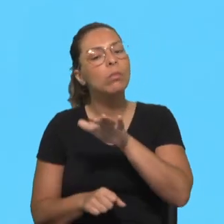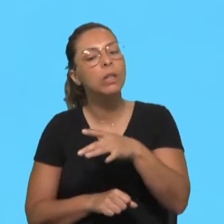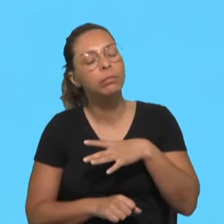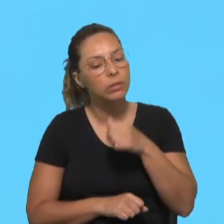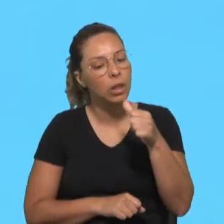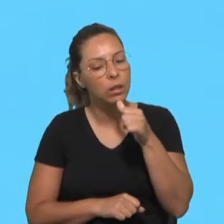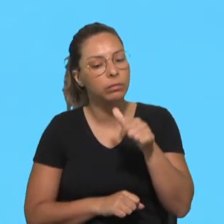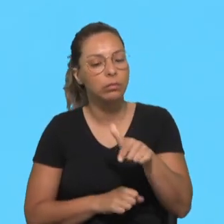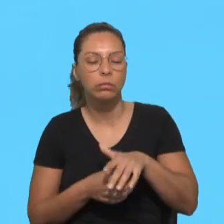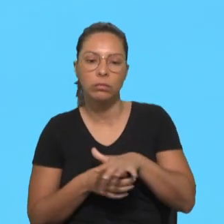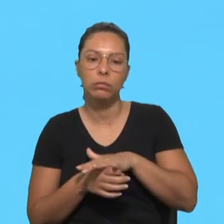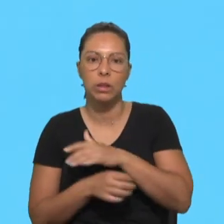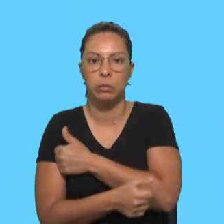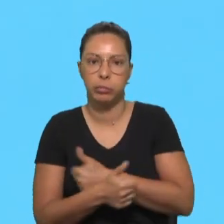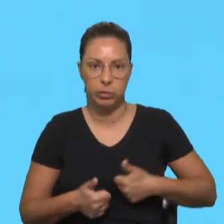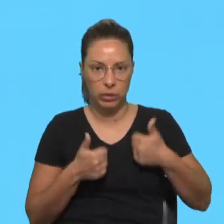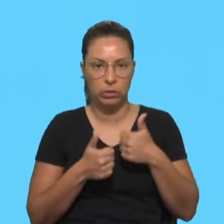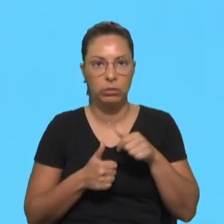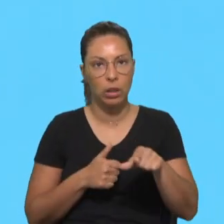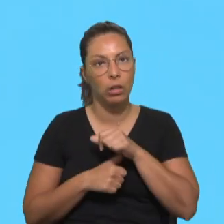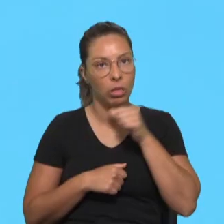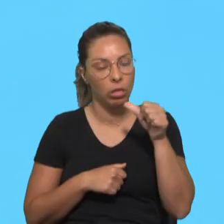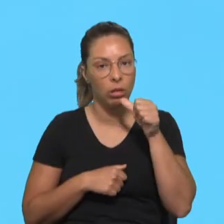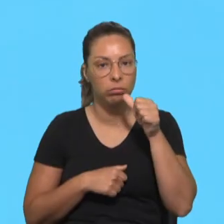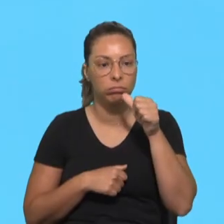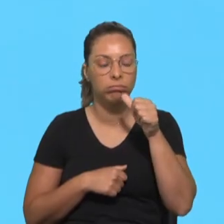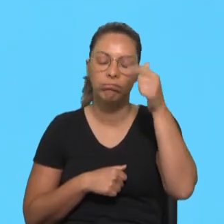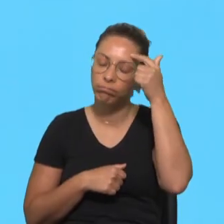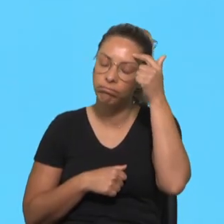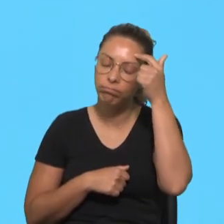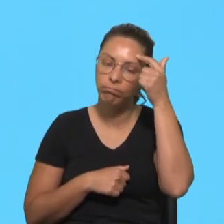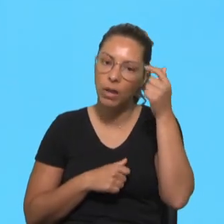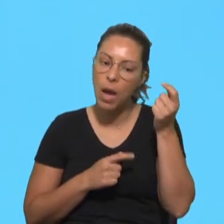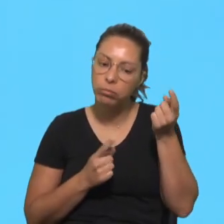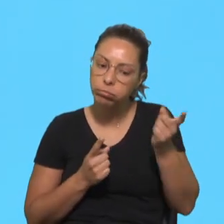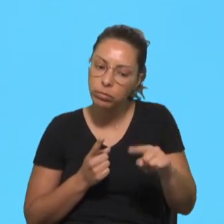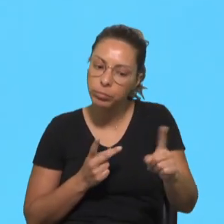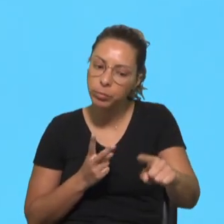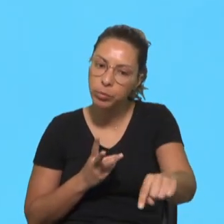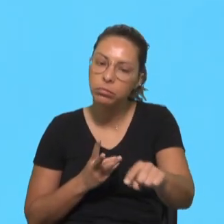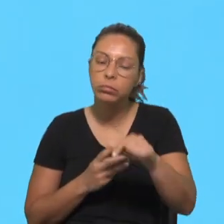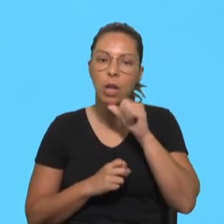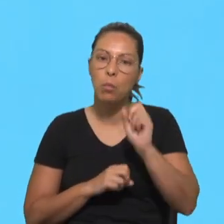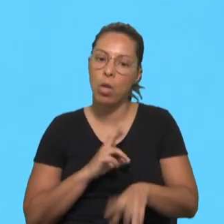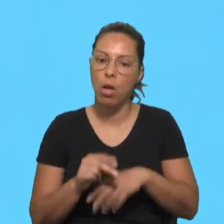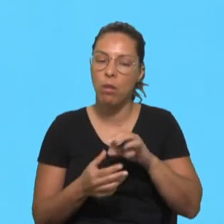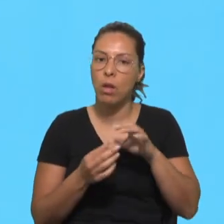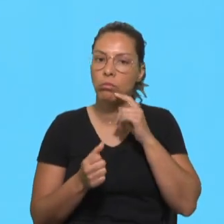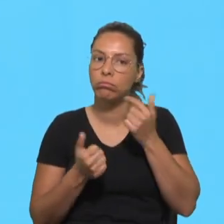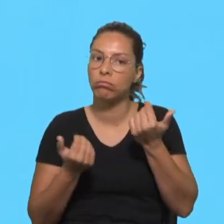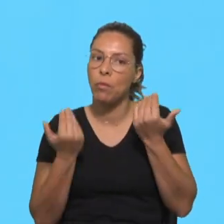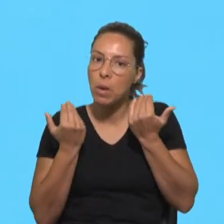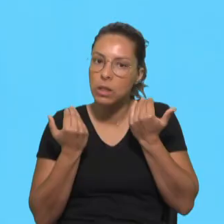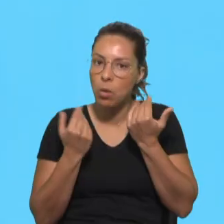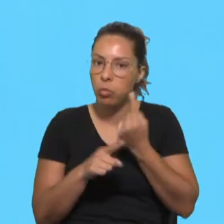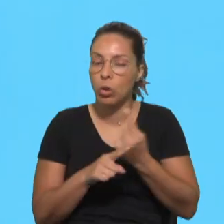nascida há 100 anos atrás se procura atualizar nos dias de hoje, concretamente, Elizabeth, através de uma série